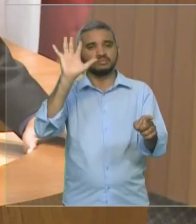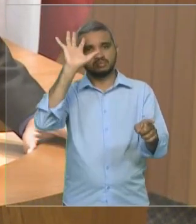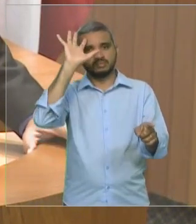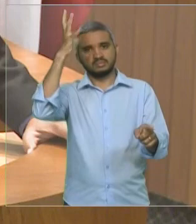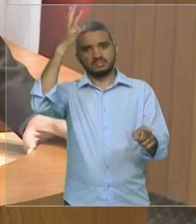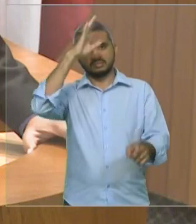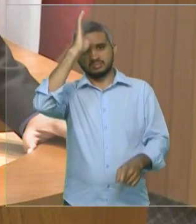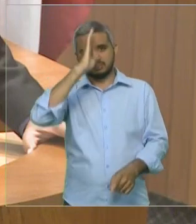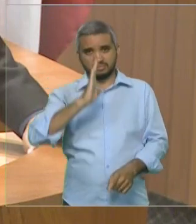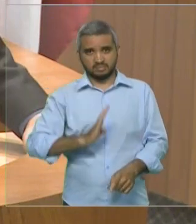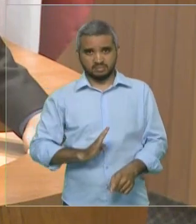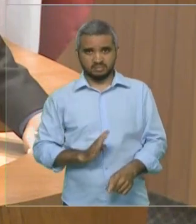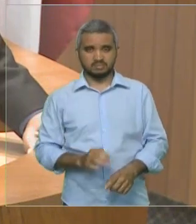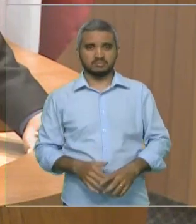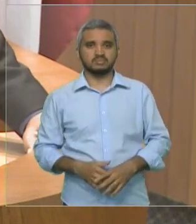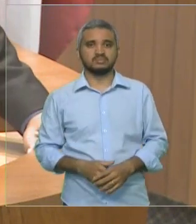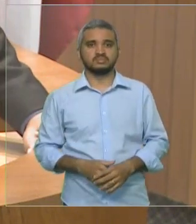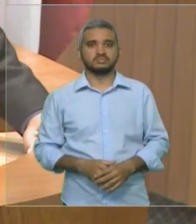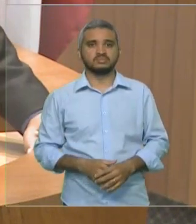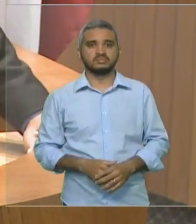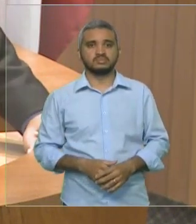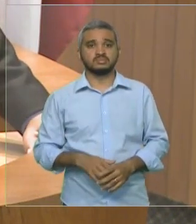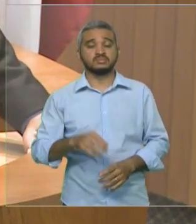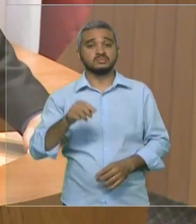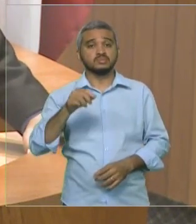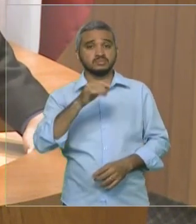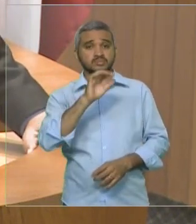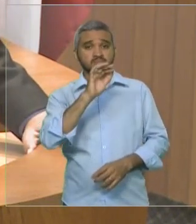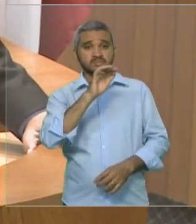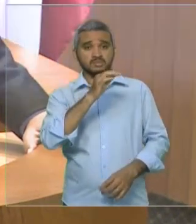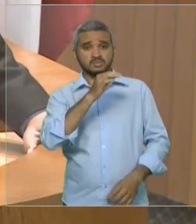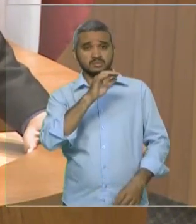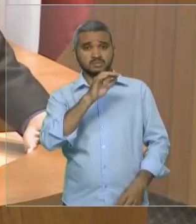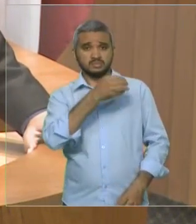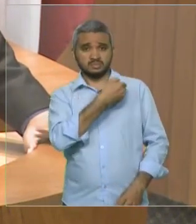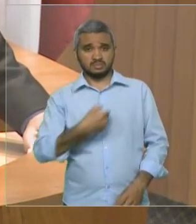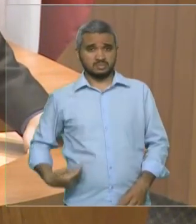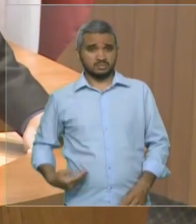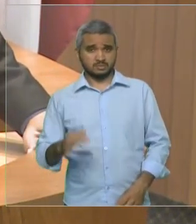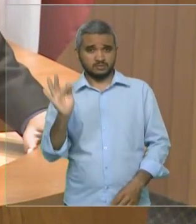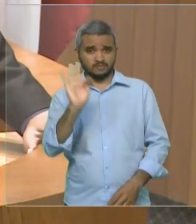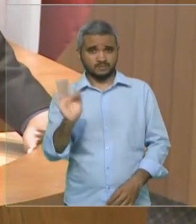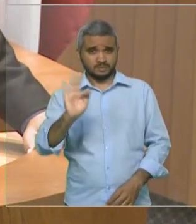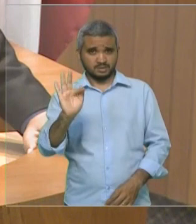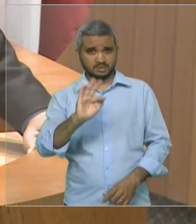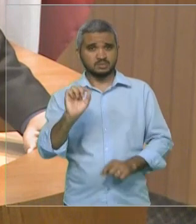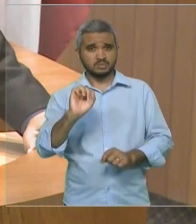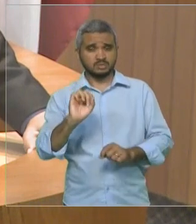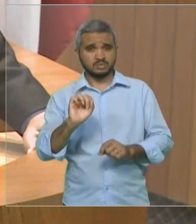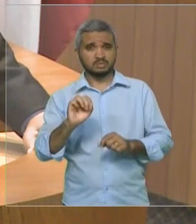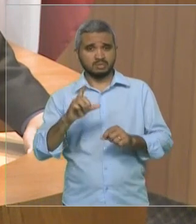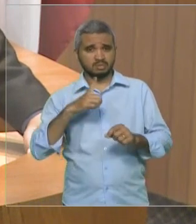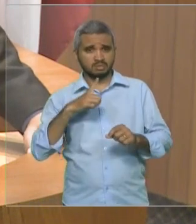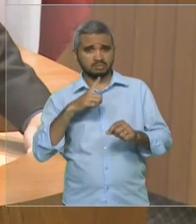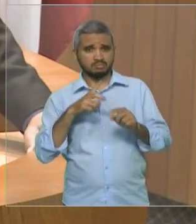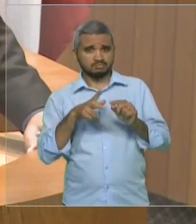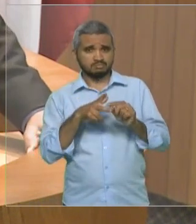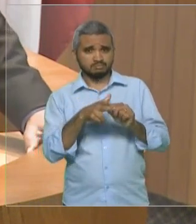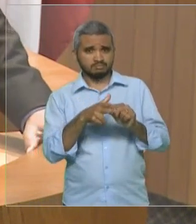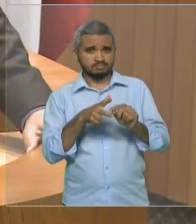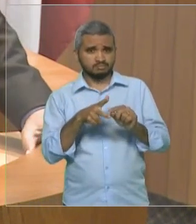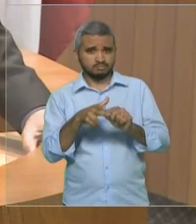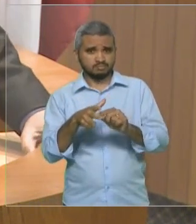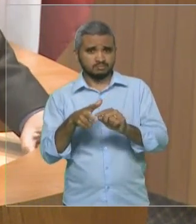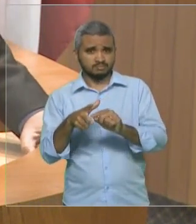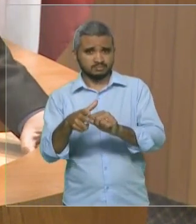contingenciamento do orçamento das universidades federais, dos institutos federais. E aqui no Maranhão, algo que